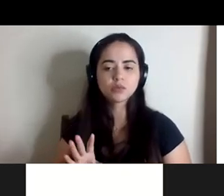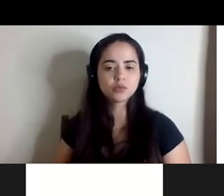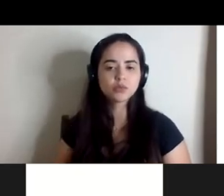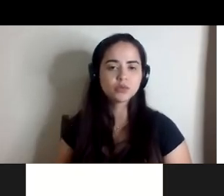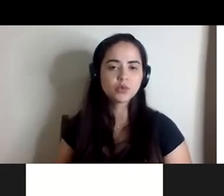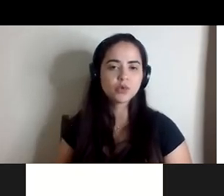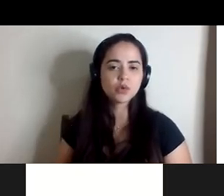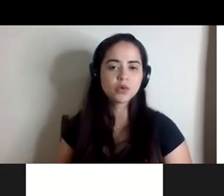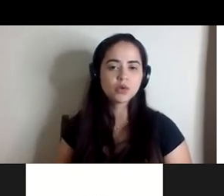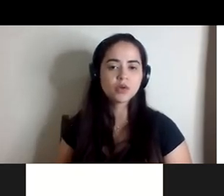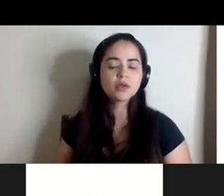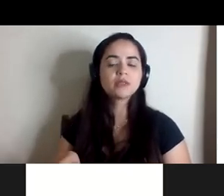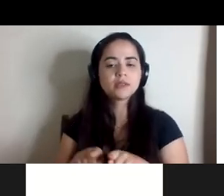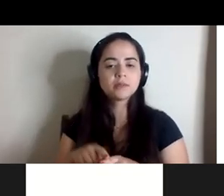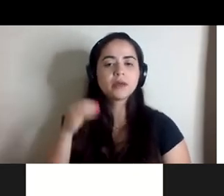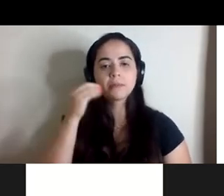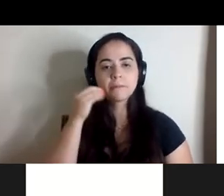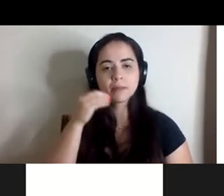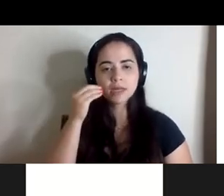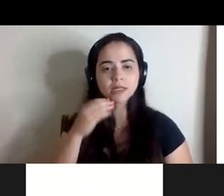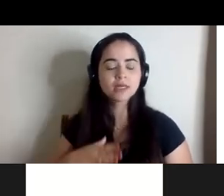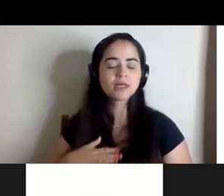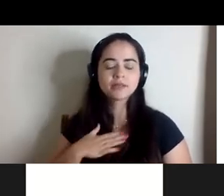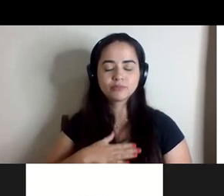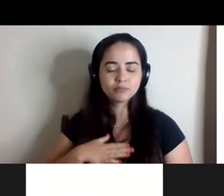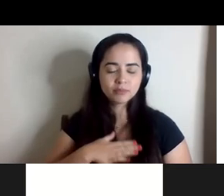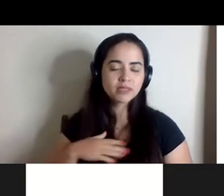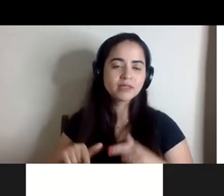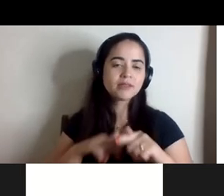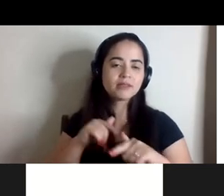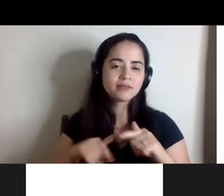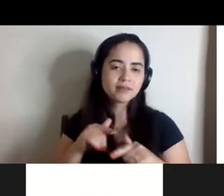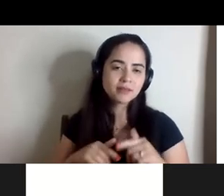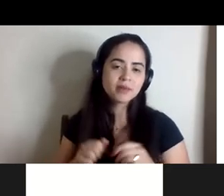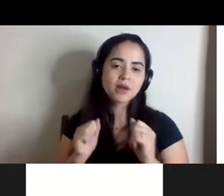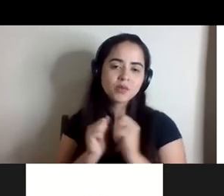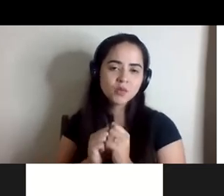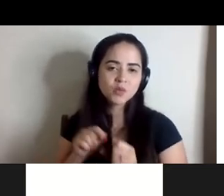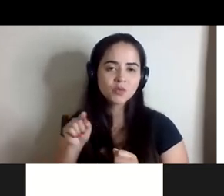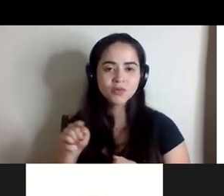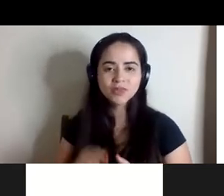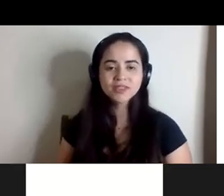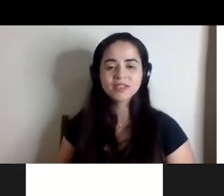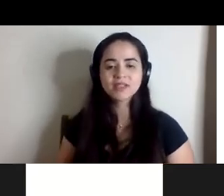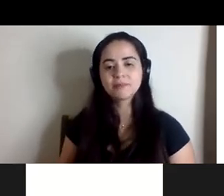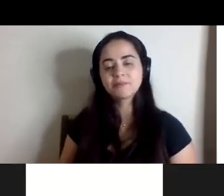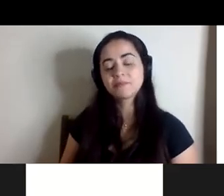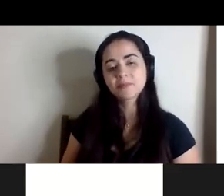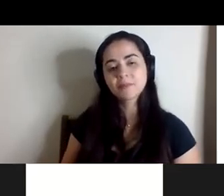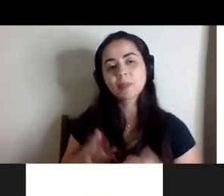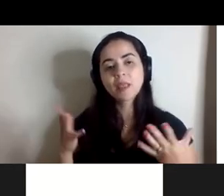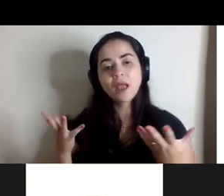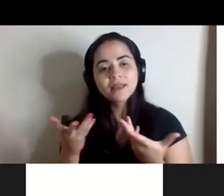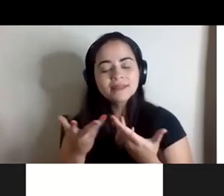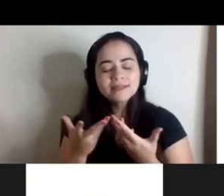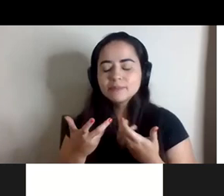né, sua prática, e eu tive a experiência, o prazer, né, de trabalhar com você aí no PIBID, né? Enfim, eu acho que